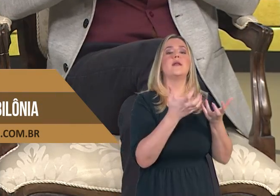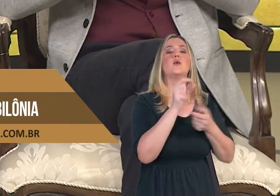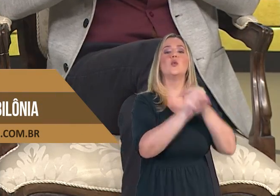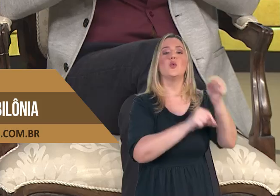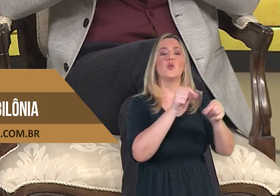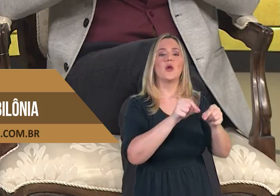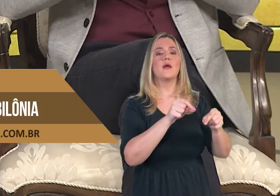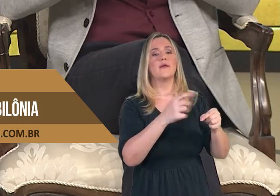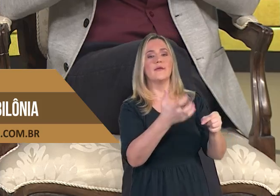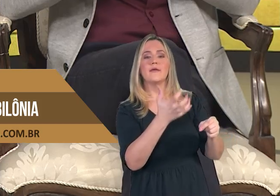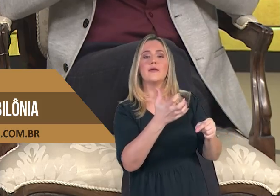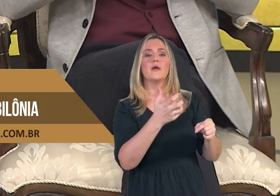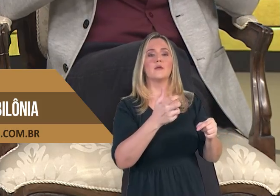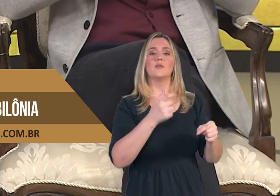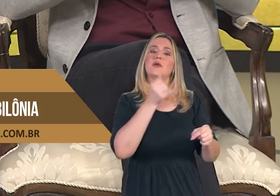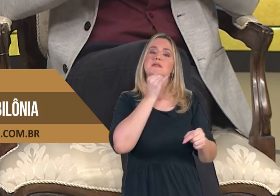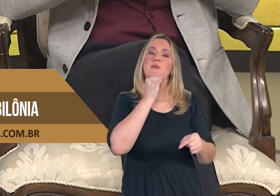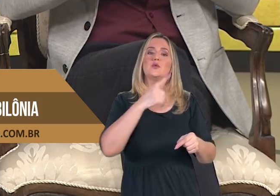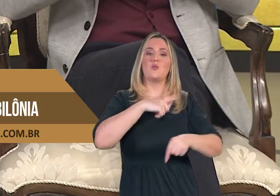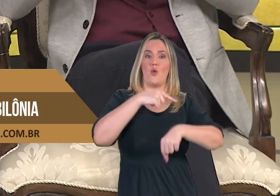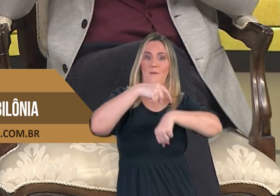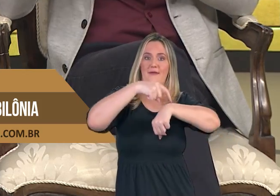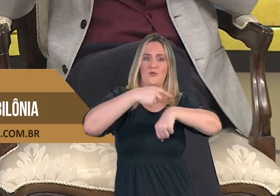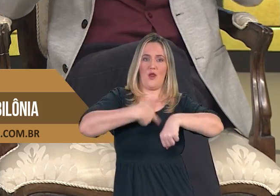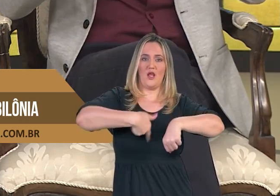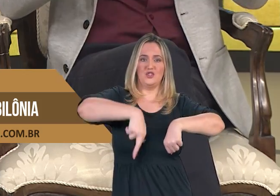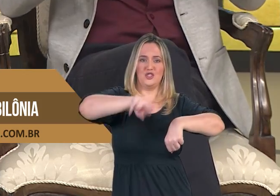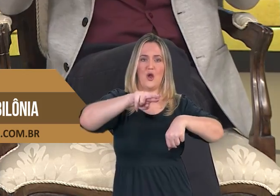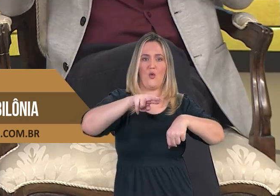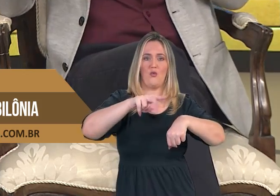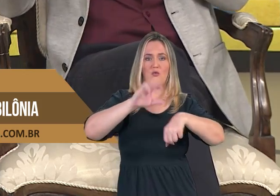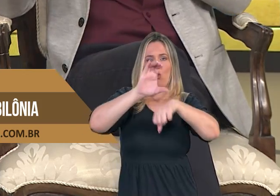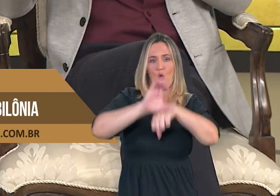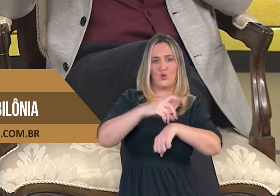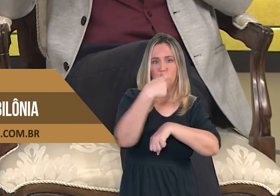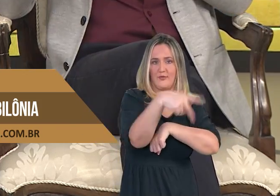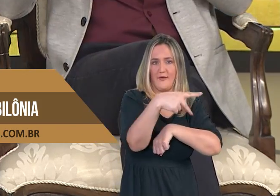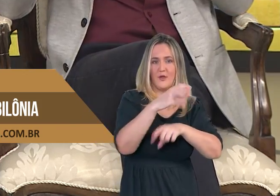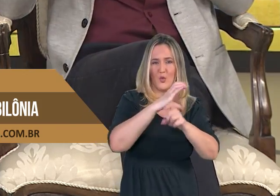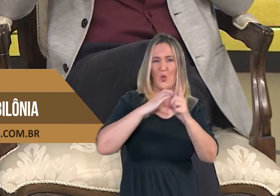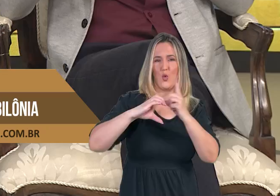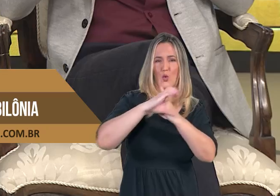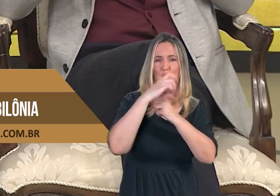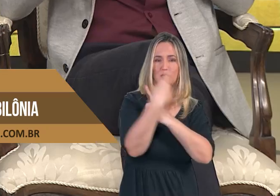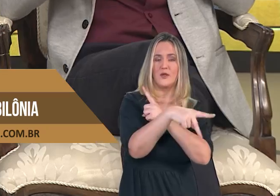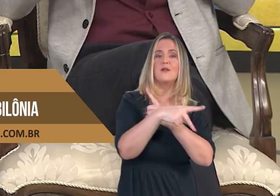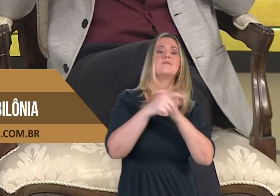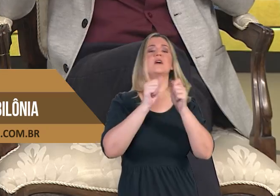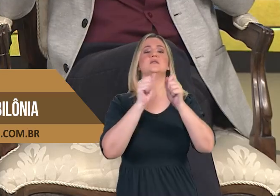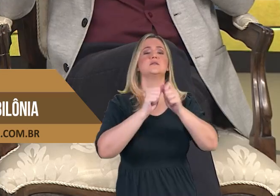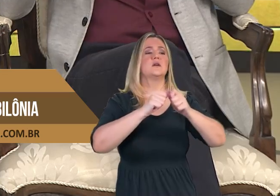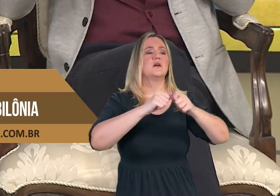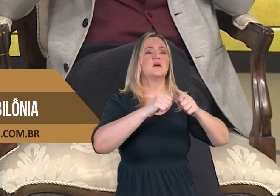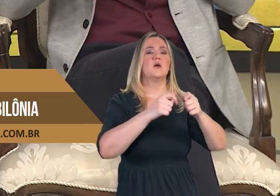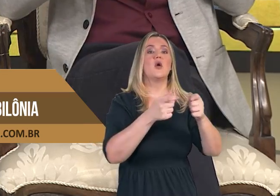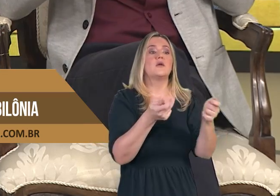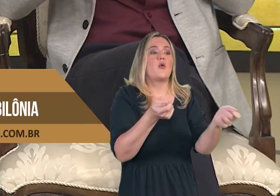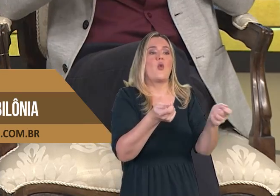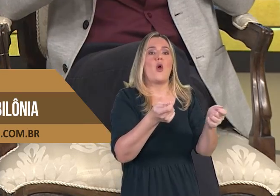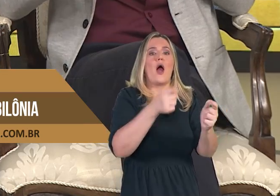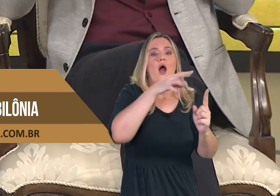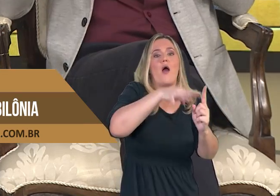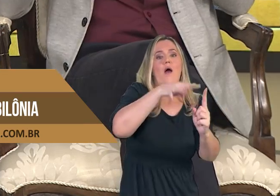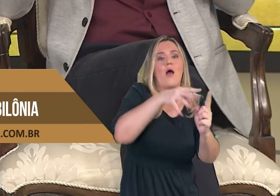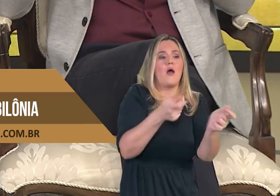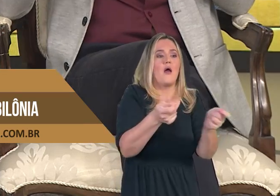um papel predominante nas cerimônias que tinham por objetivo o controle mágico da natureza, principalmente em tempos de tempestade,